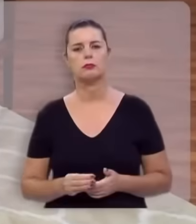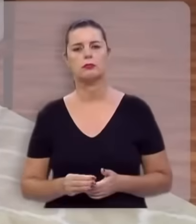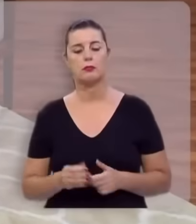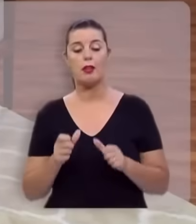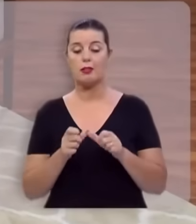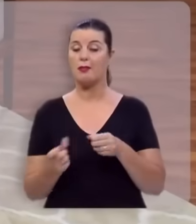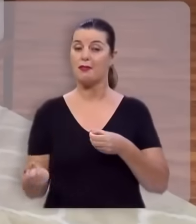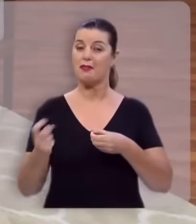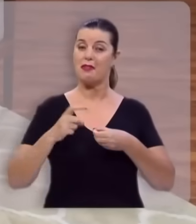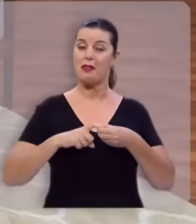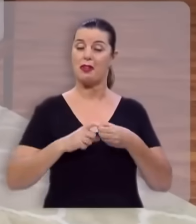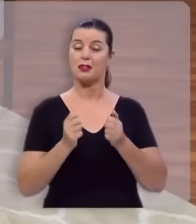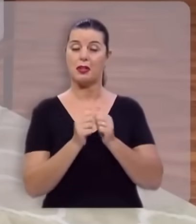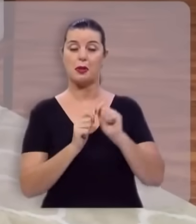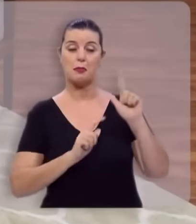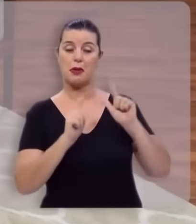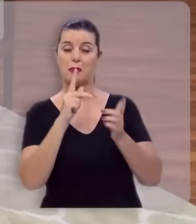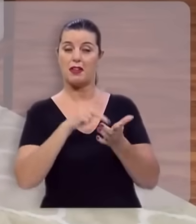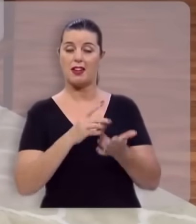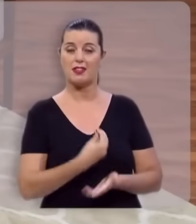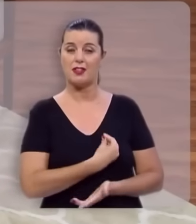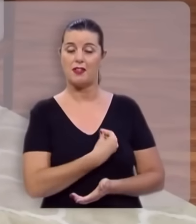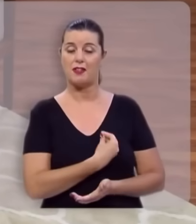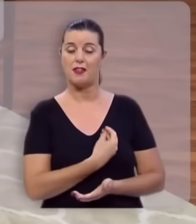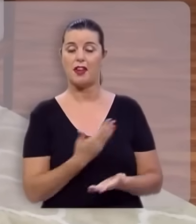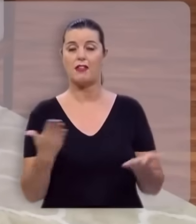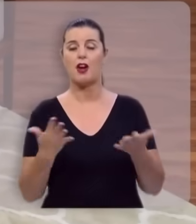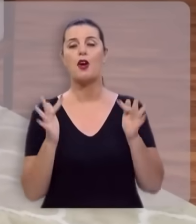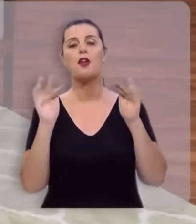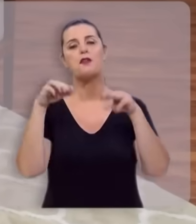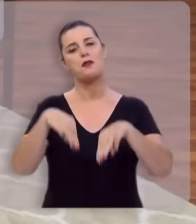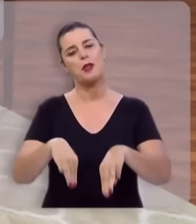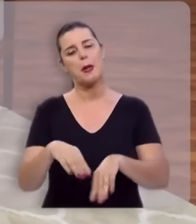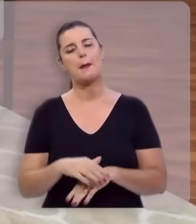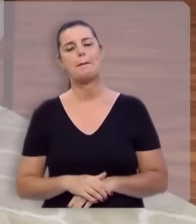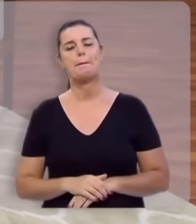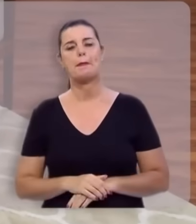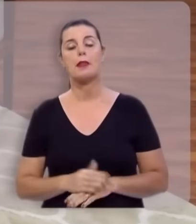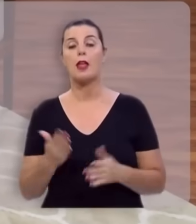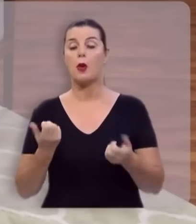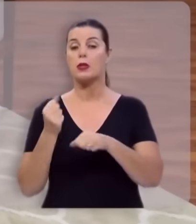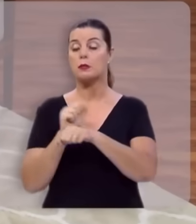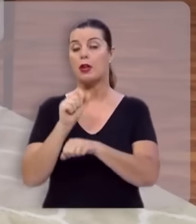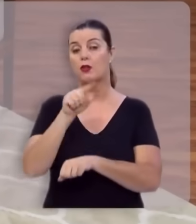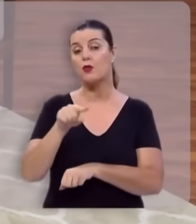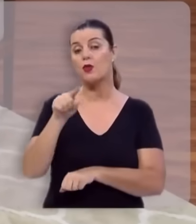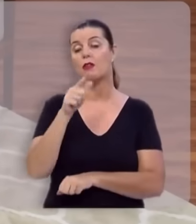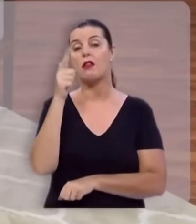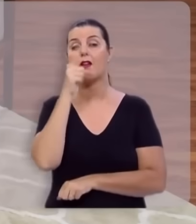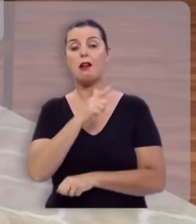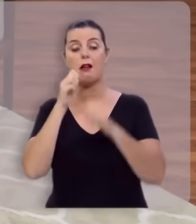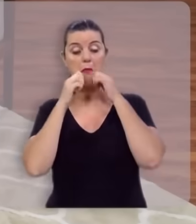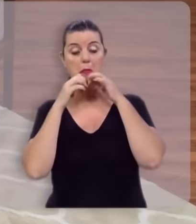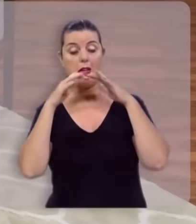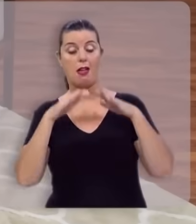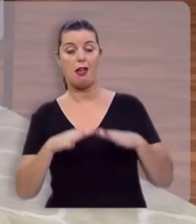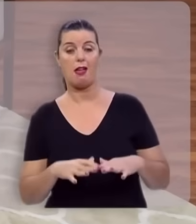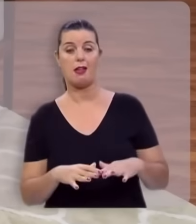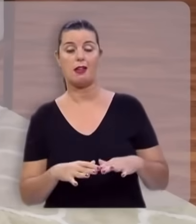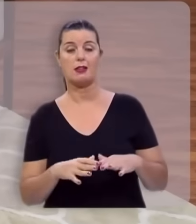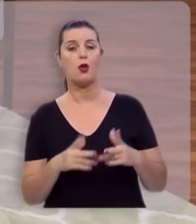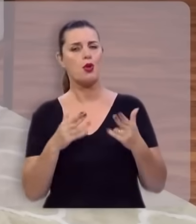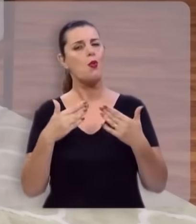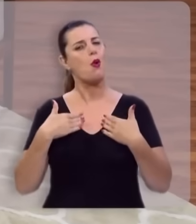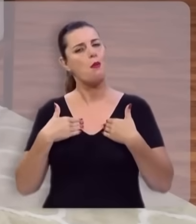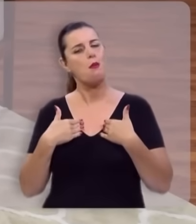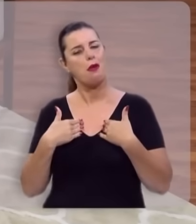Estamos de volta com o programa Verdade e Vida, já nessa parte final. E eu espero que você tenha sido tão abençoado